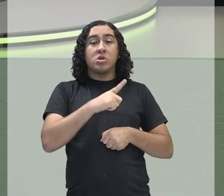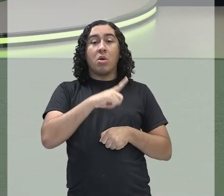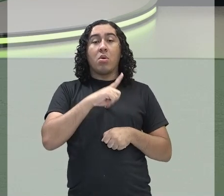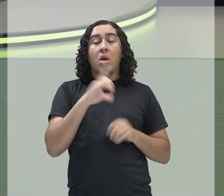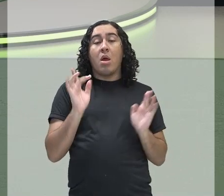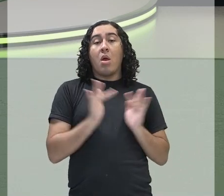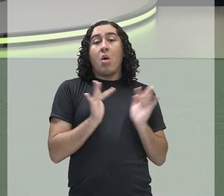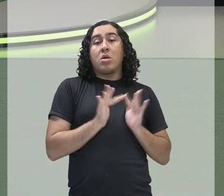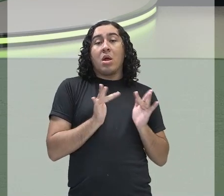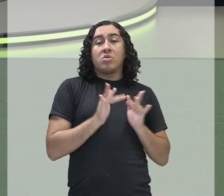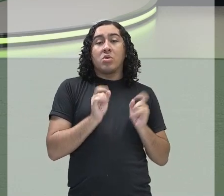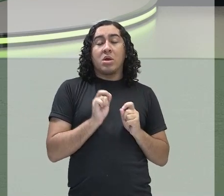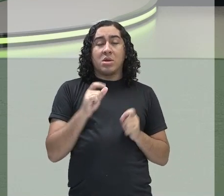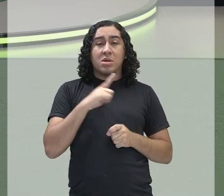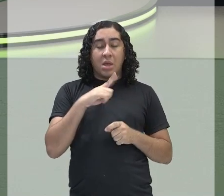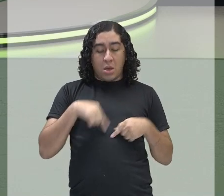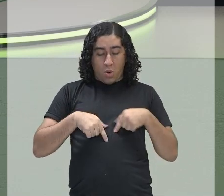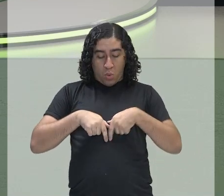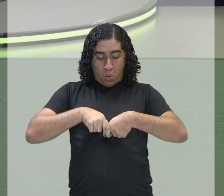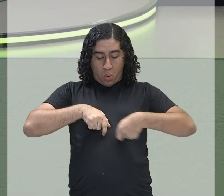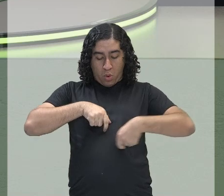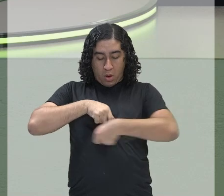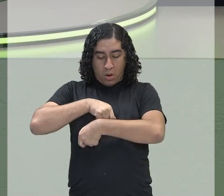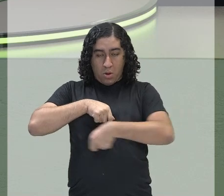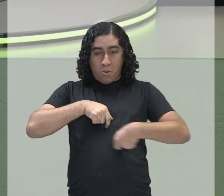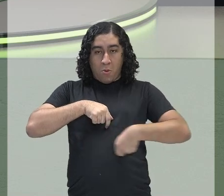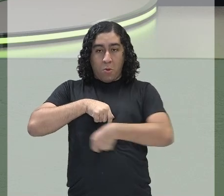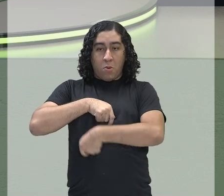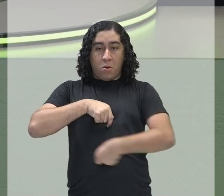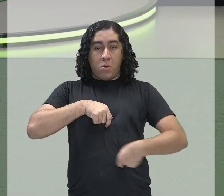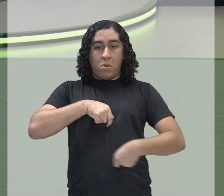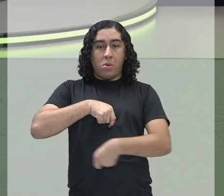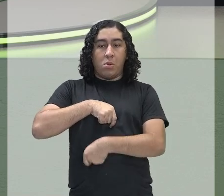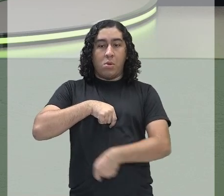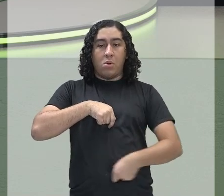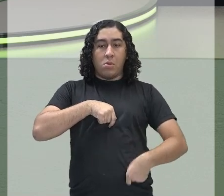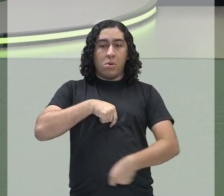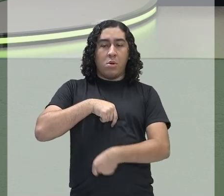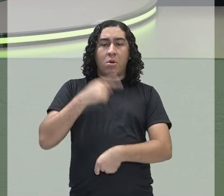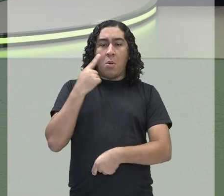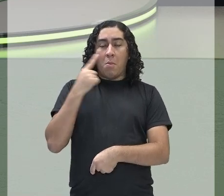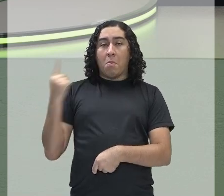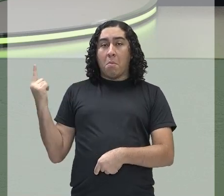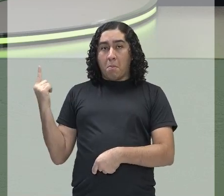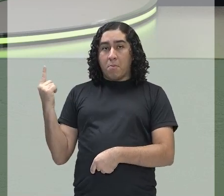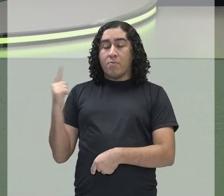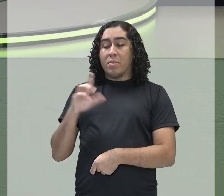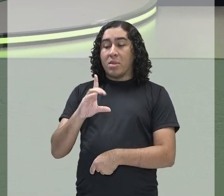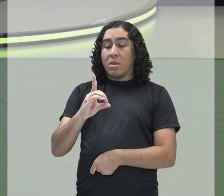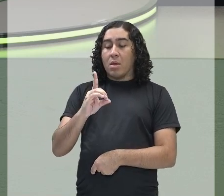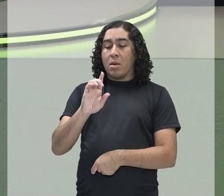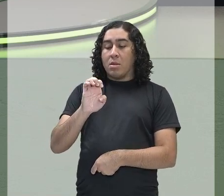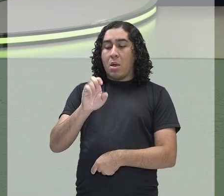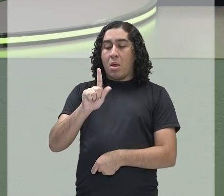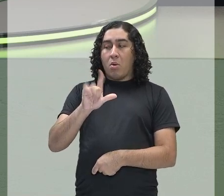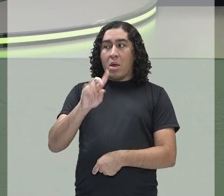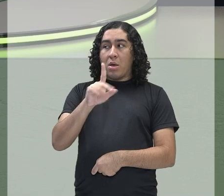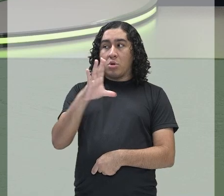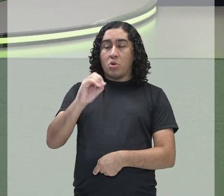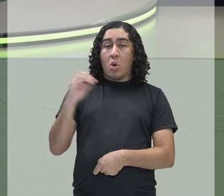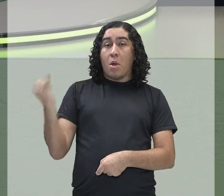aqui várias voltinhas, que é o intestino delgado. O intestino delgado ele é muito importante porque ele apresenta